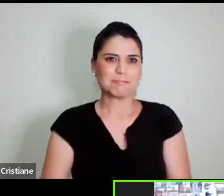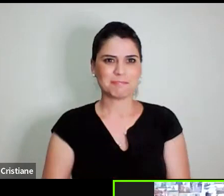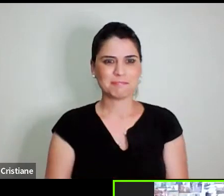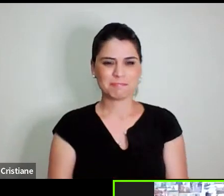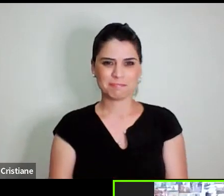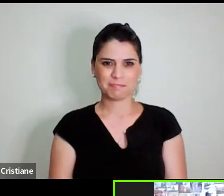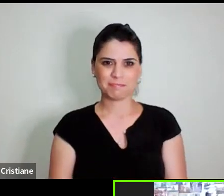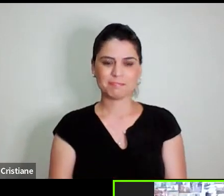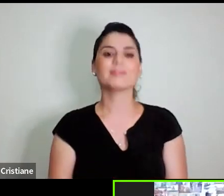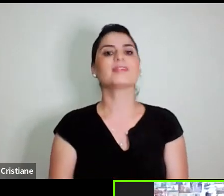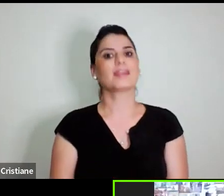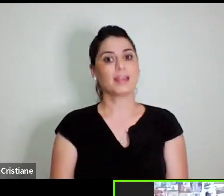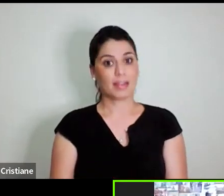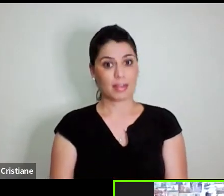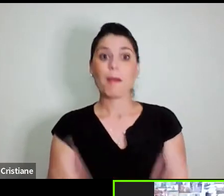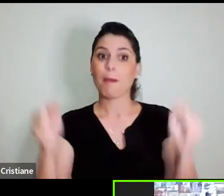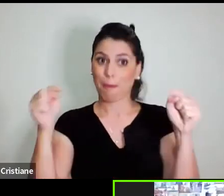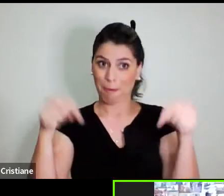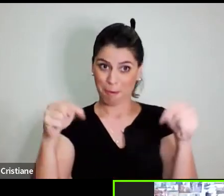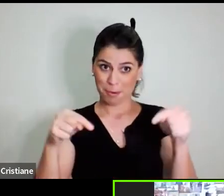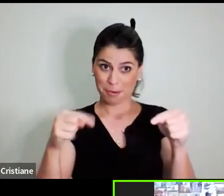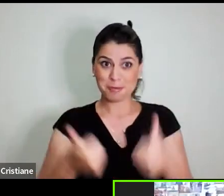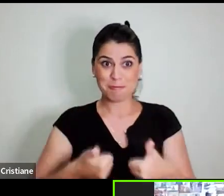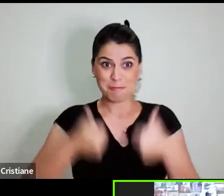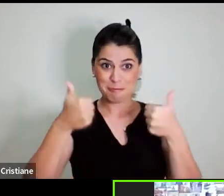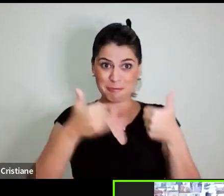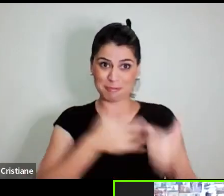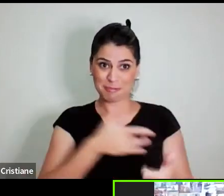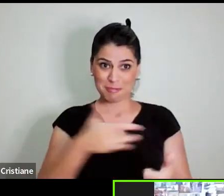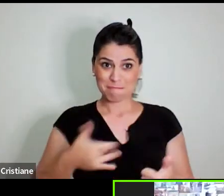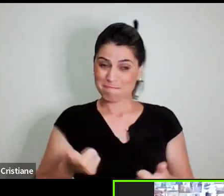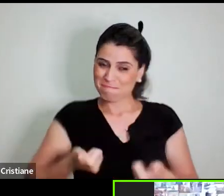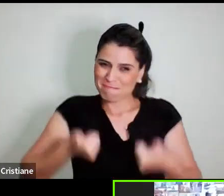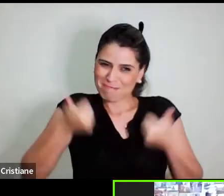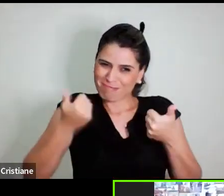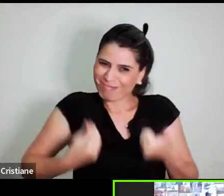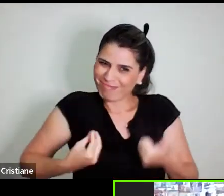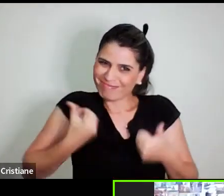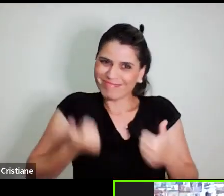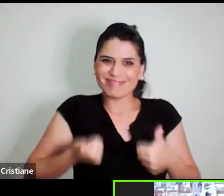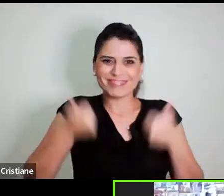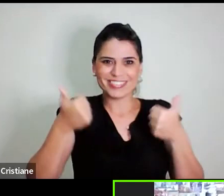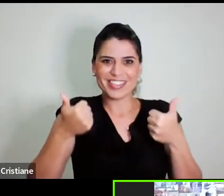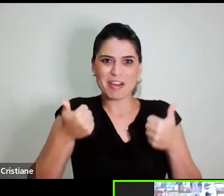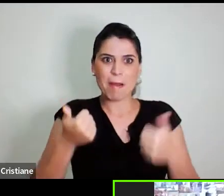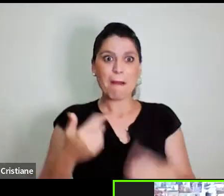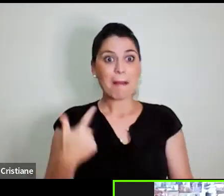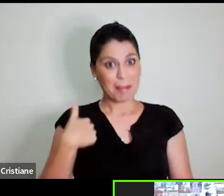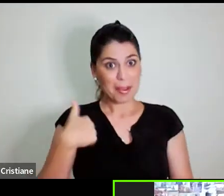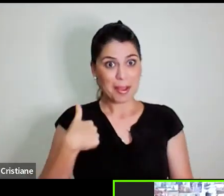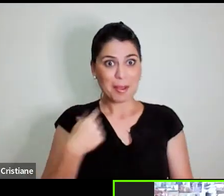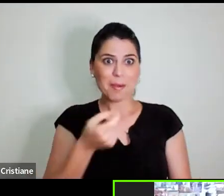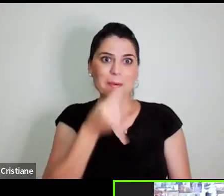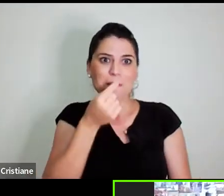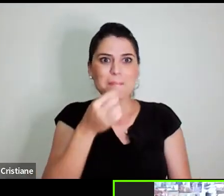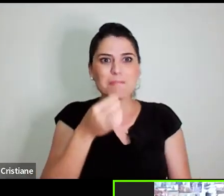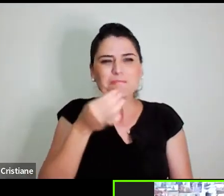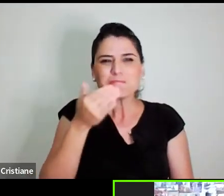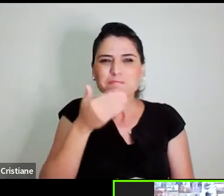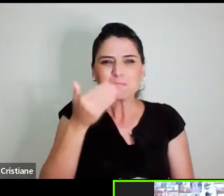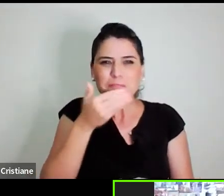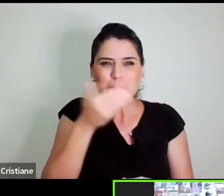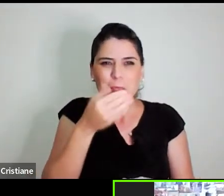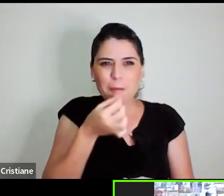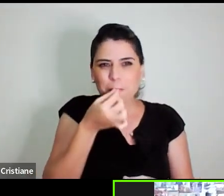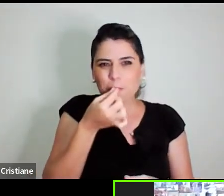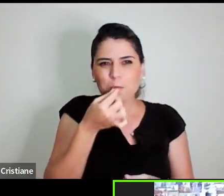Hoje está bem melhor. Eu comecei a fazer um teste com uma balinha, chupei uma balinha, que eu passava mal 2 minutos depois, eu não passei mal, eu não fiquei